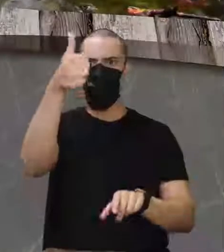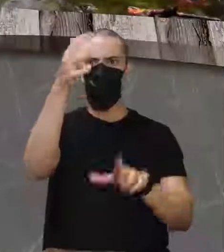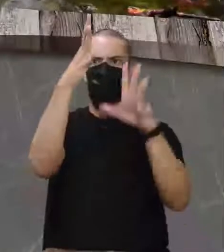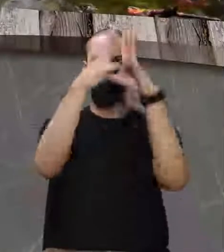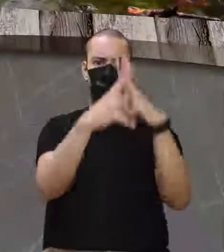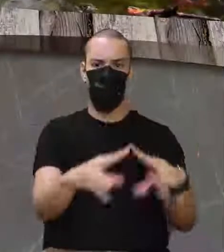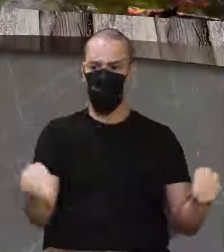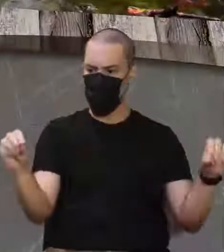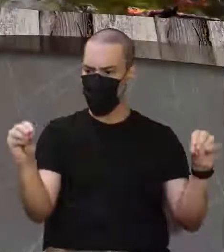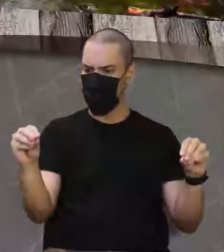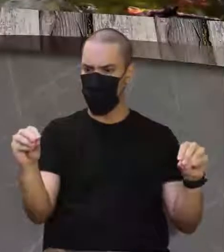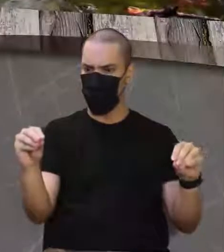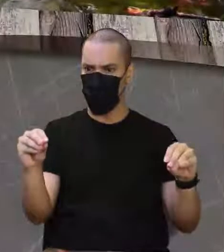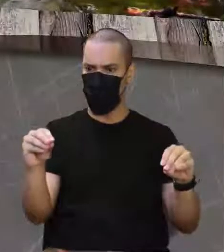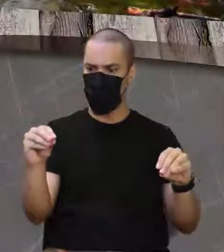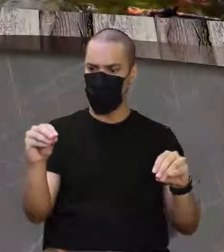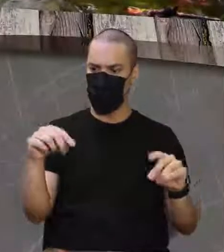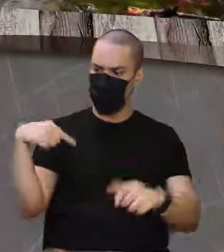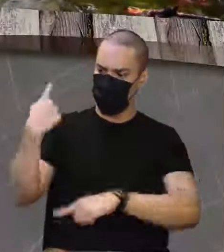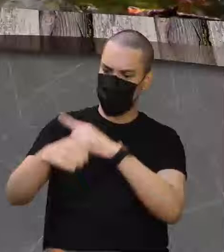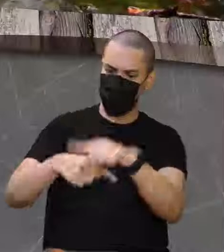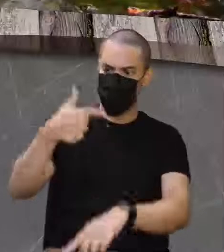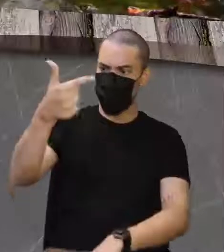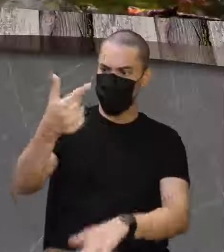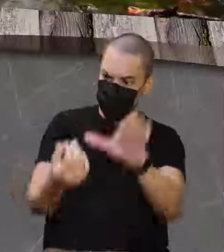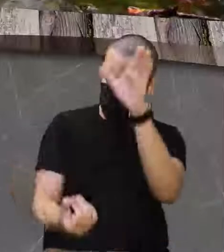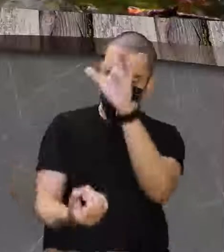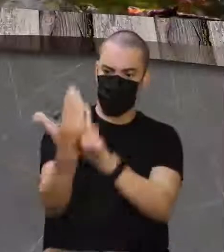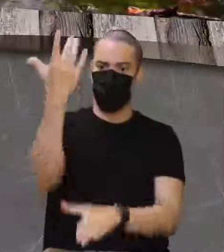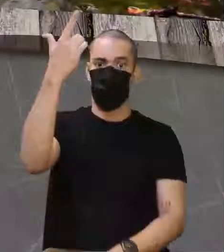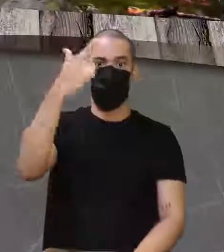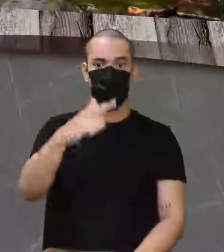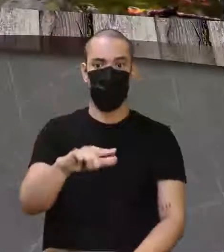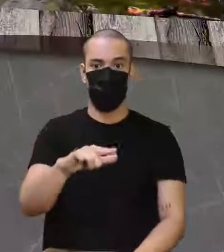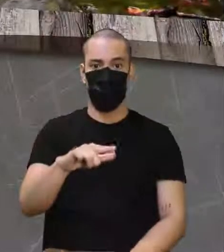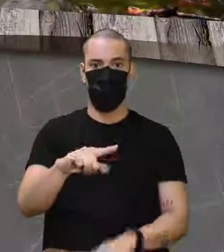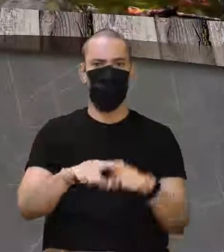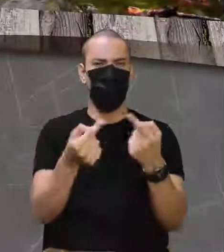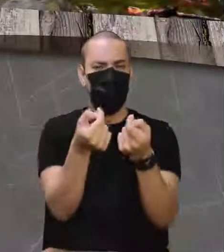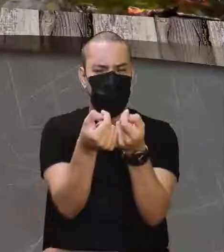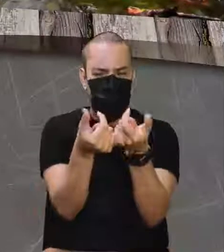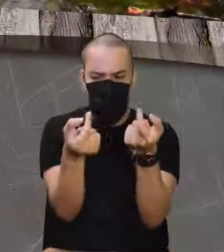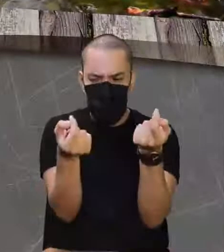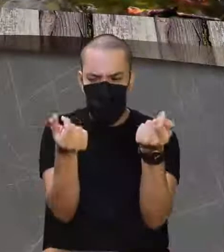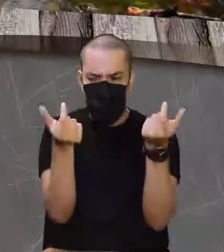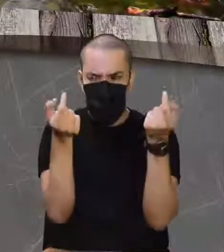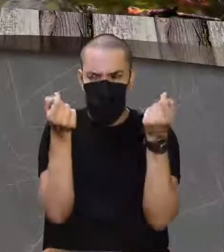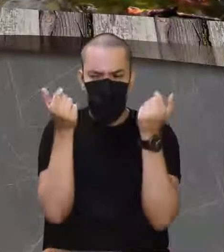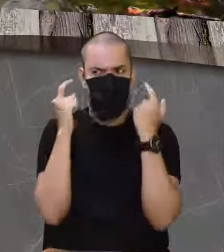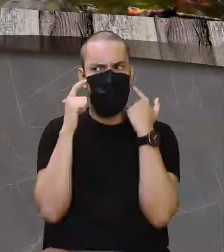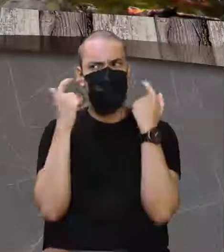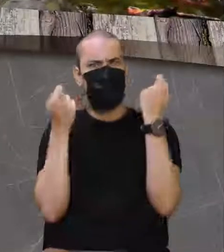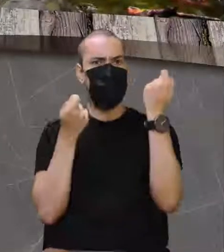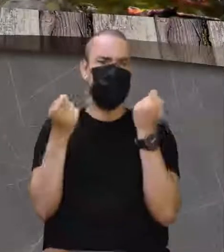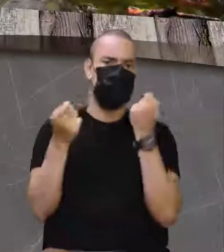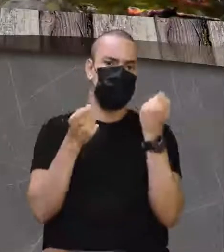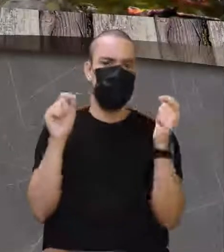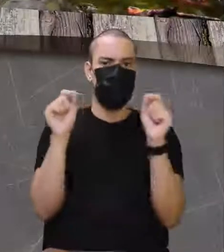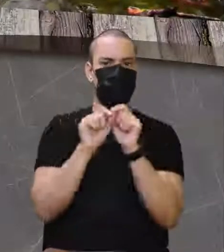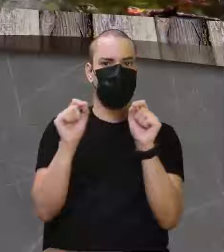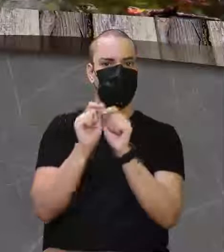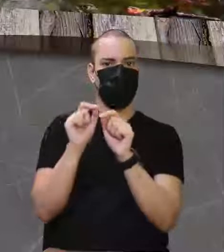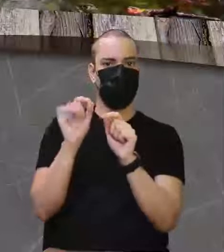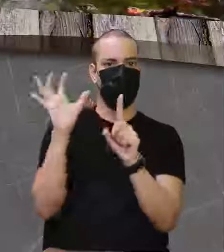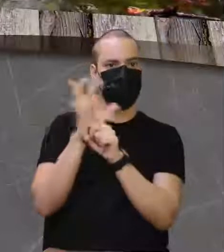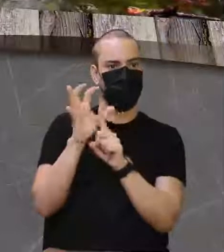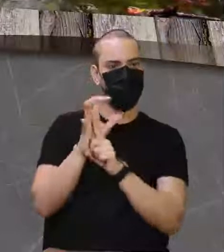característica verde, depois lá na outra geração surgiu novamente, mas uma proporção muito pequena. Aí ele foi fazendo as suas